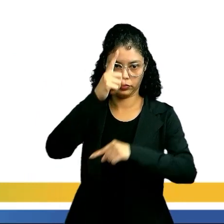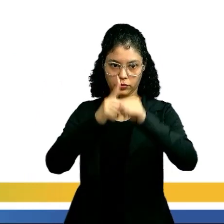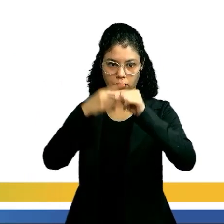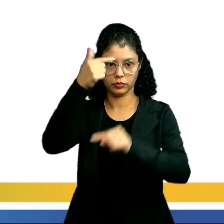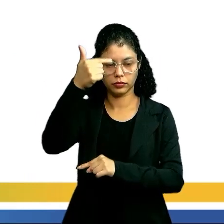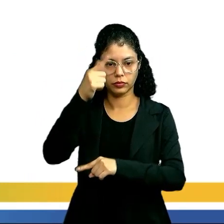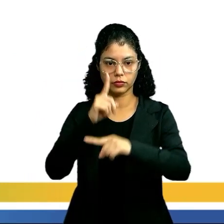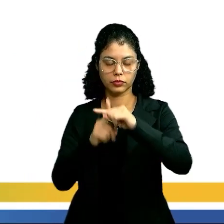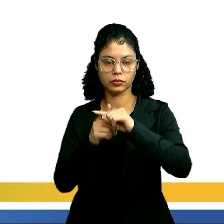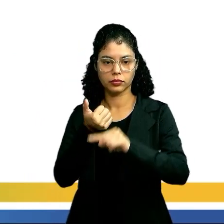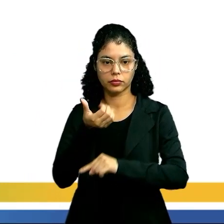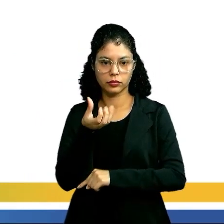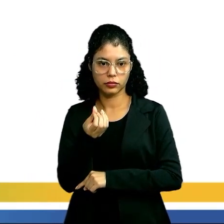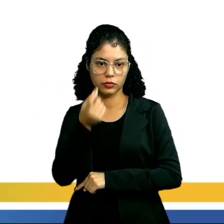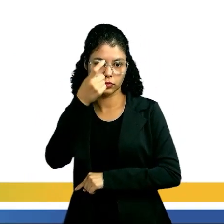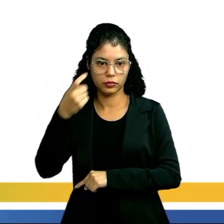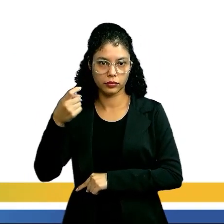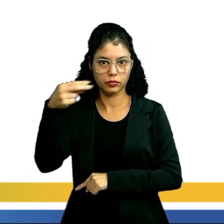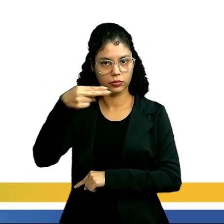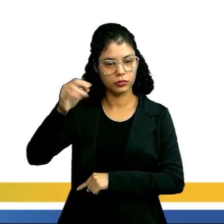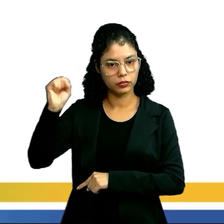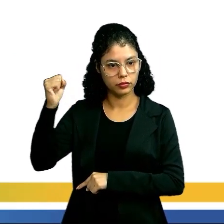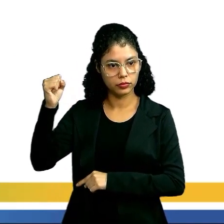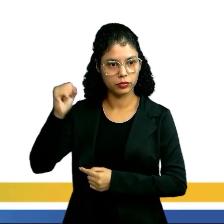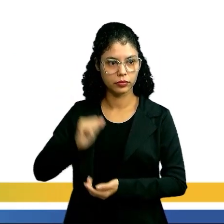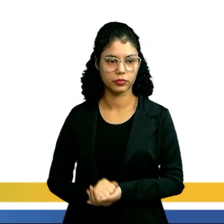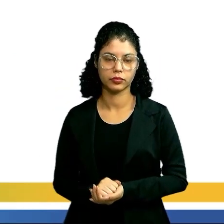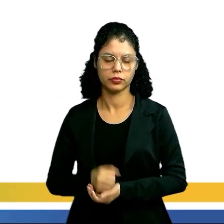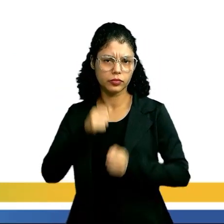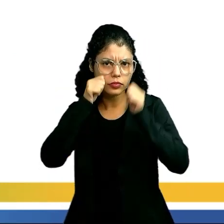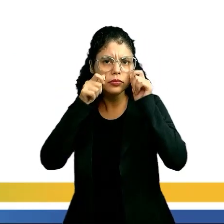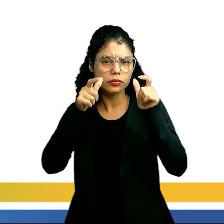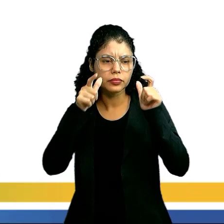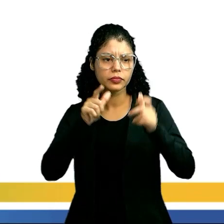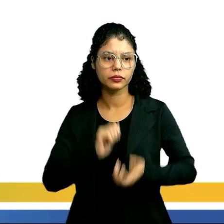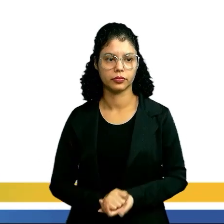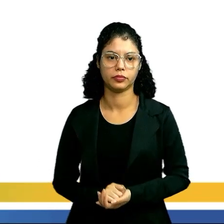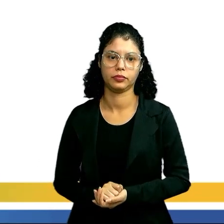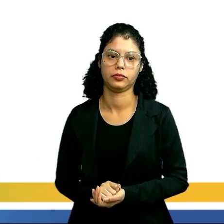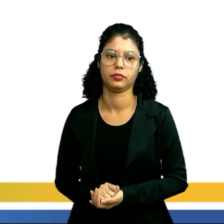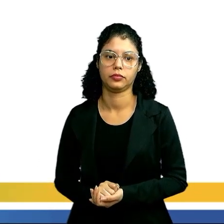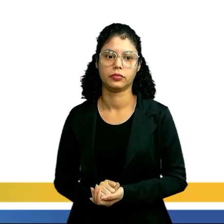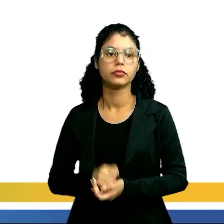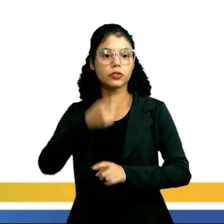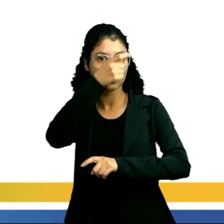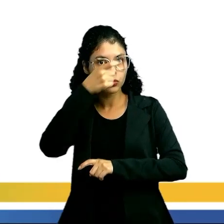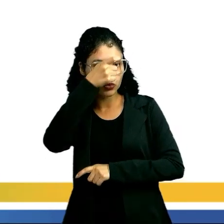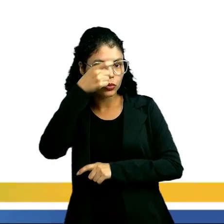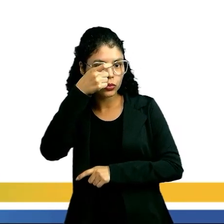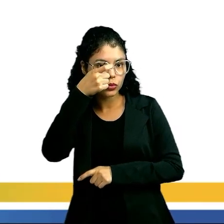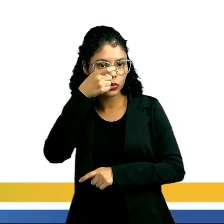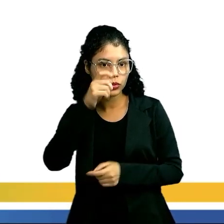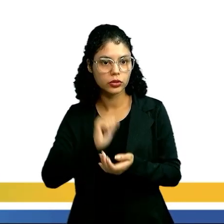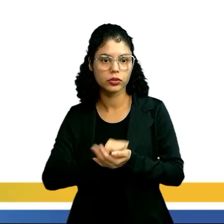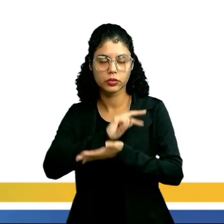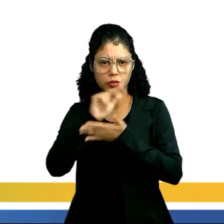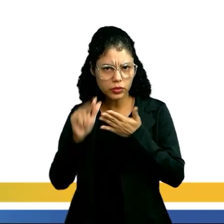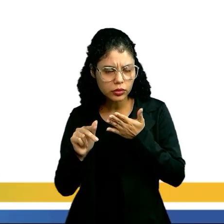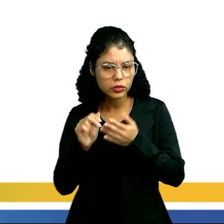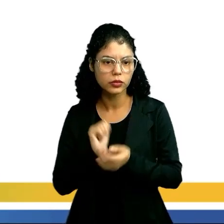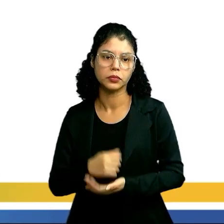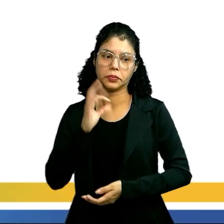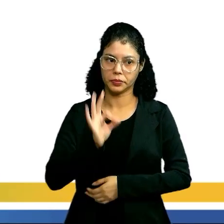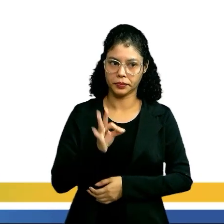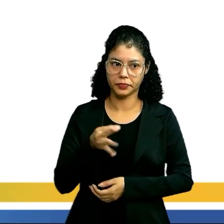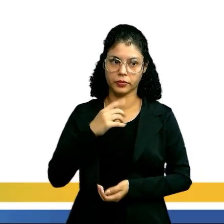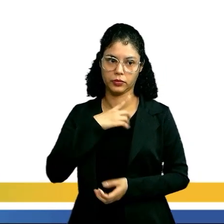mais 2, mais 16 elevado a x igual a 8. Prestou atenção? Que o expoente aqui estão as variáveis,